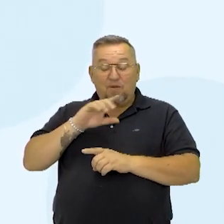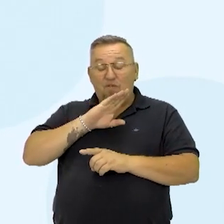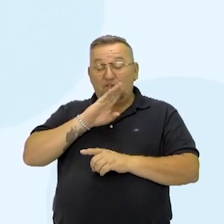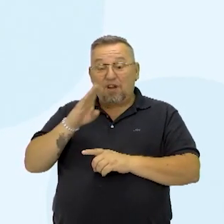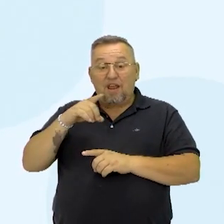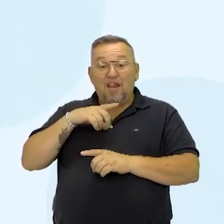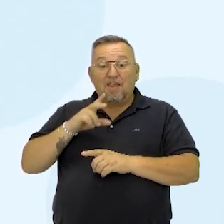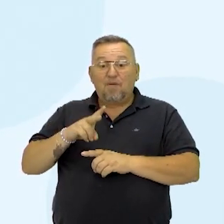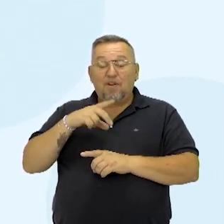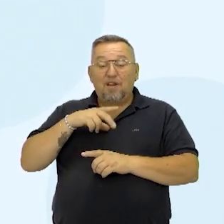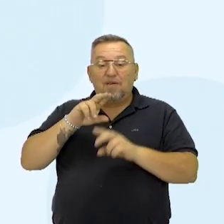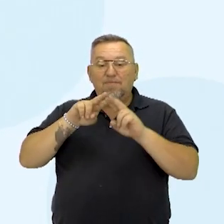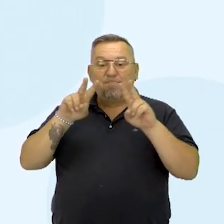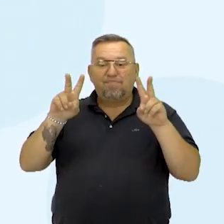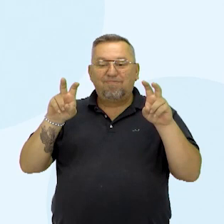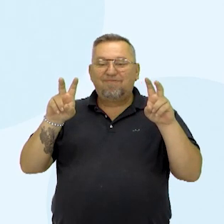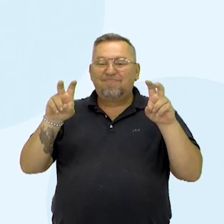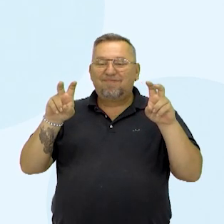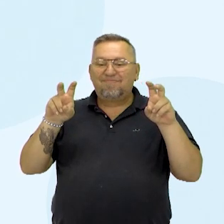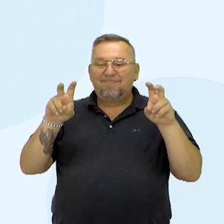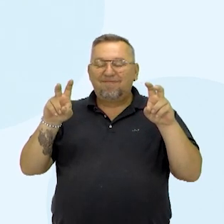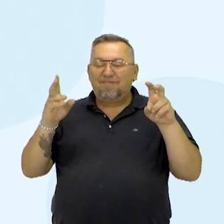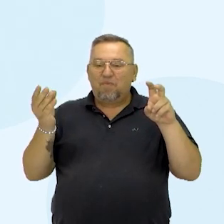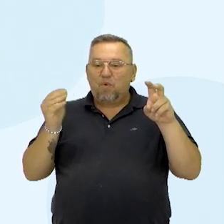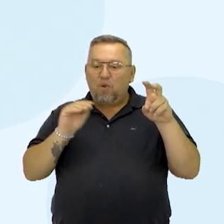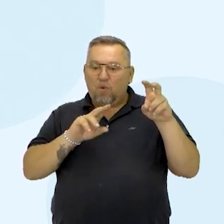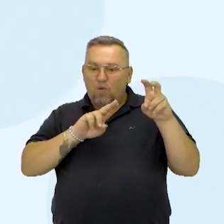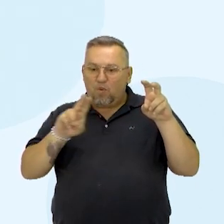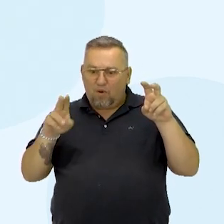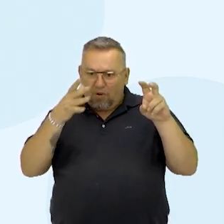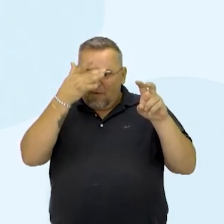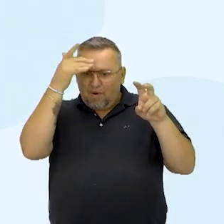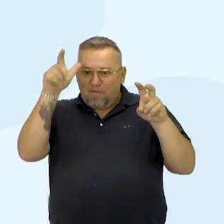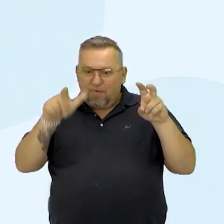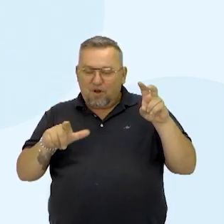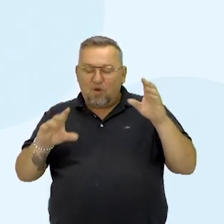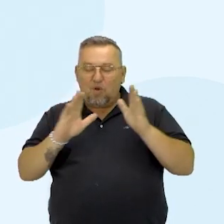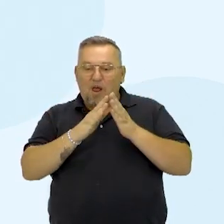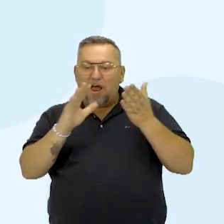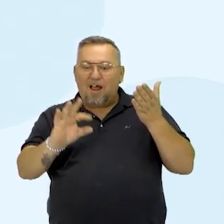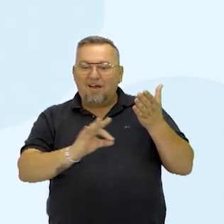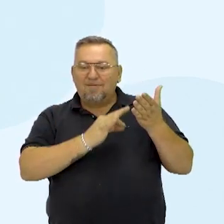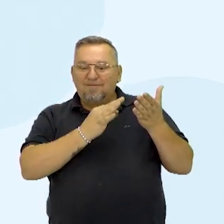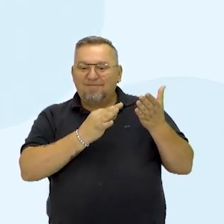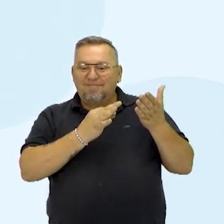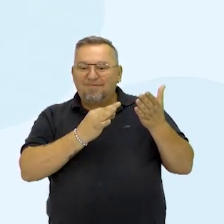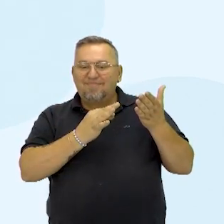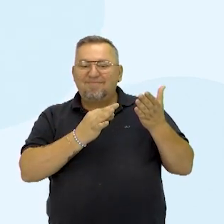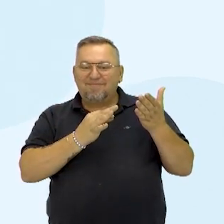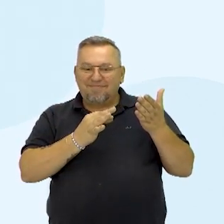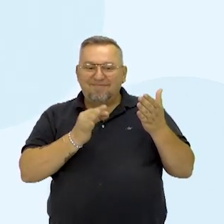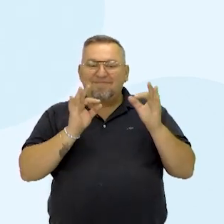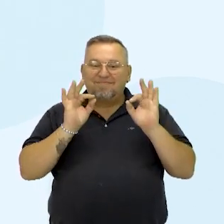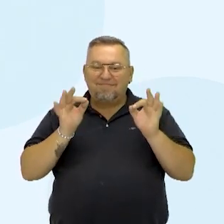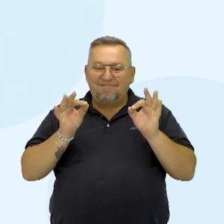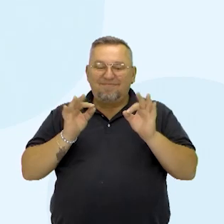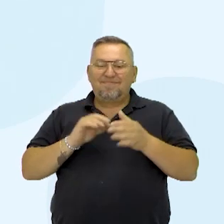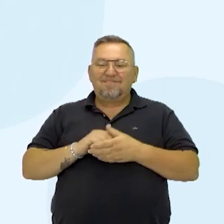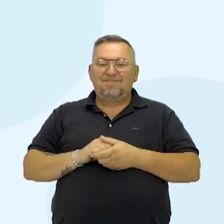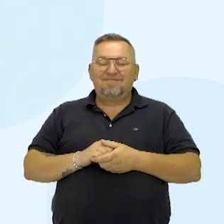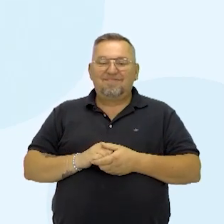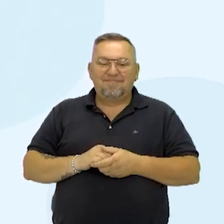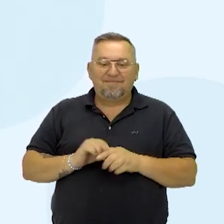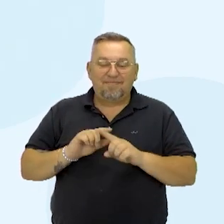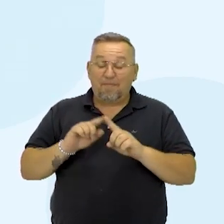sempre deve aparecer a parte, entre aspas, né, de quem falou com marca da citação ali, gente.